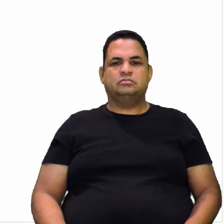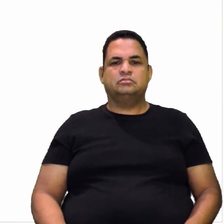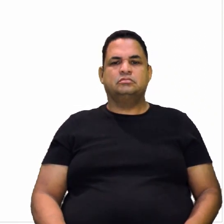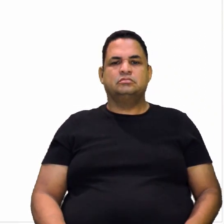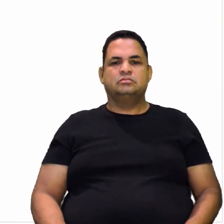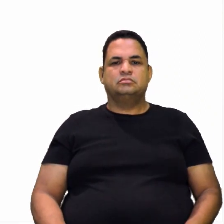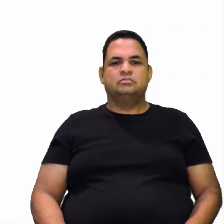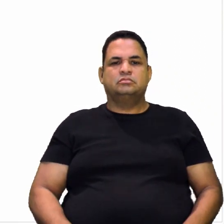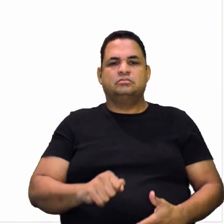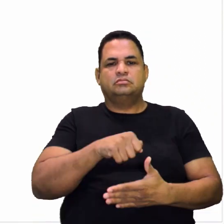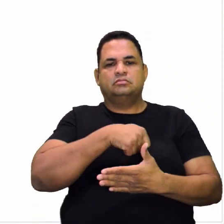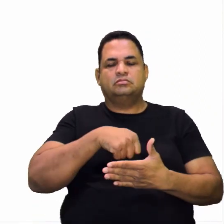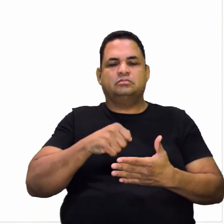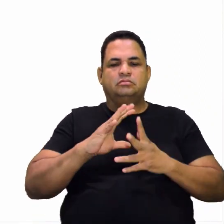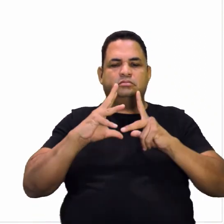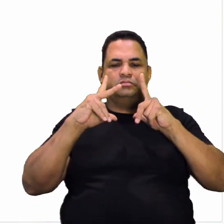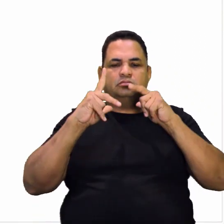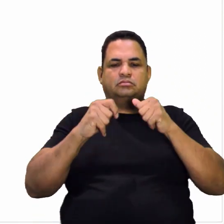Anotem tudo